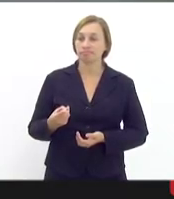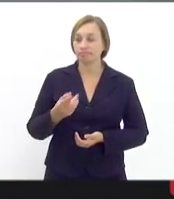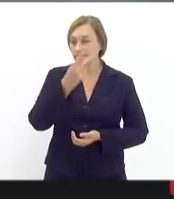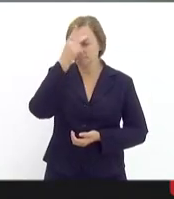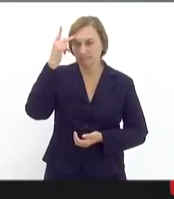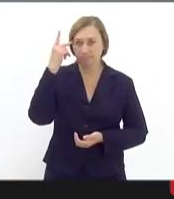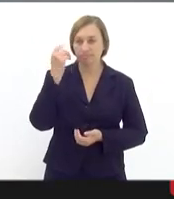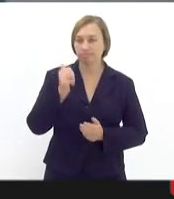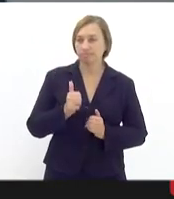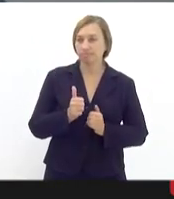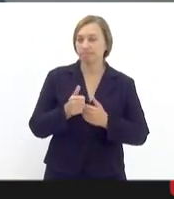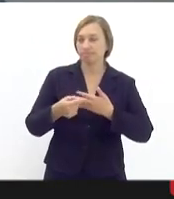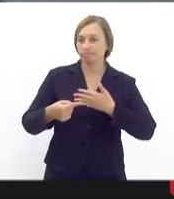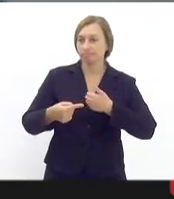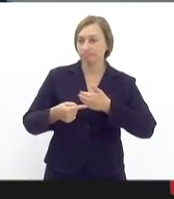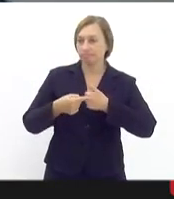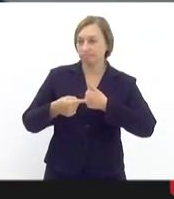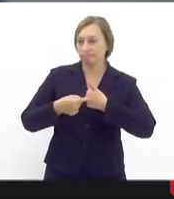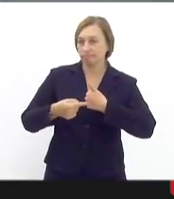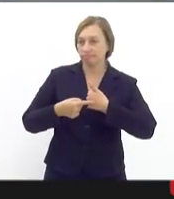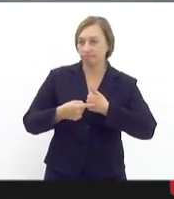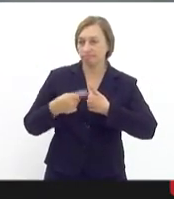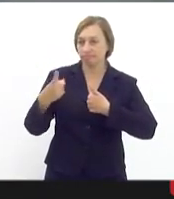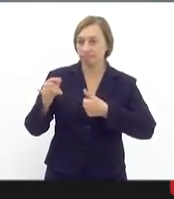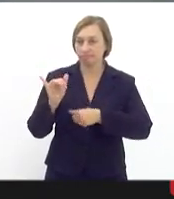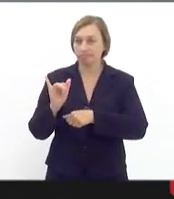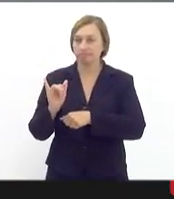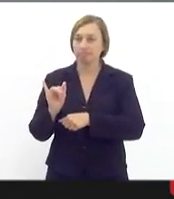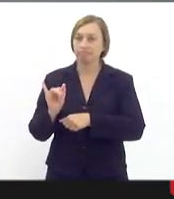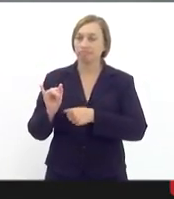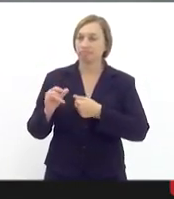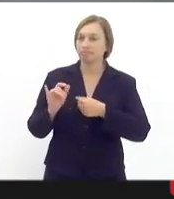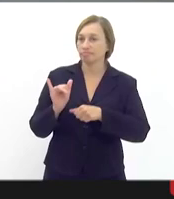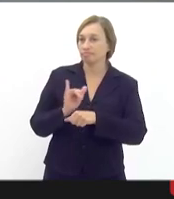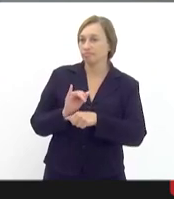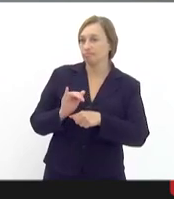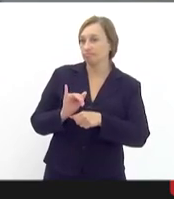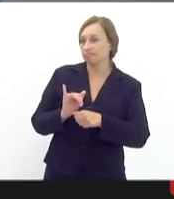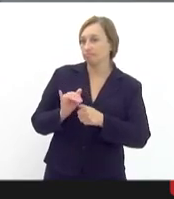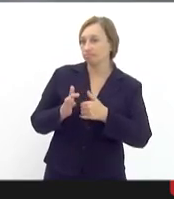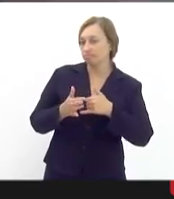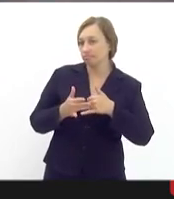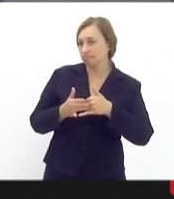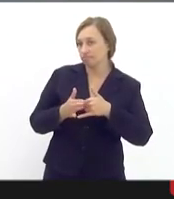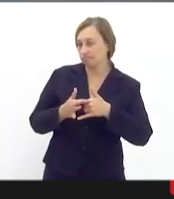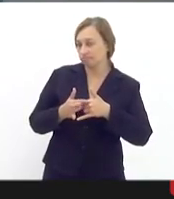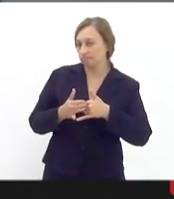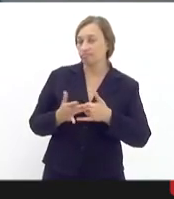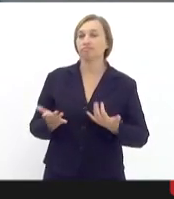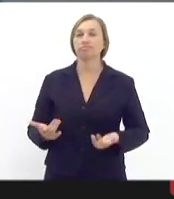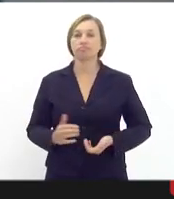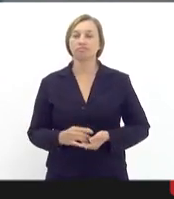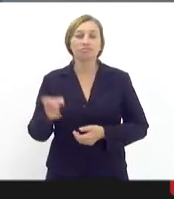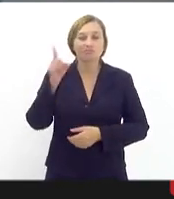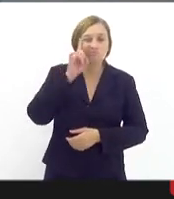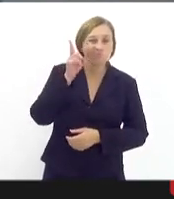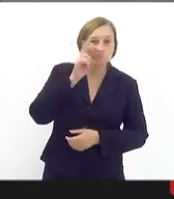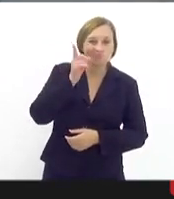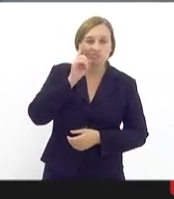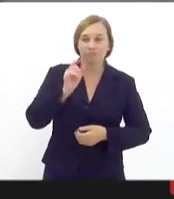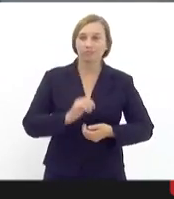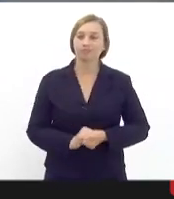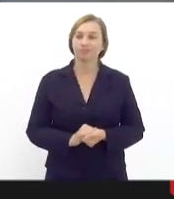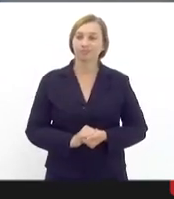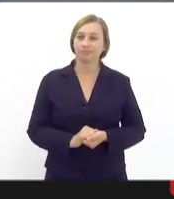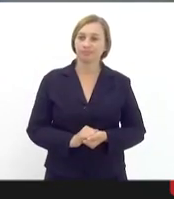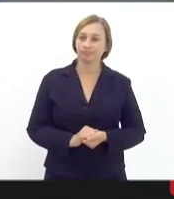seus canais, e é uma voz lúcida e vai no dia a dia, né?